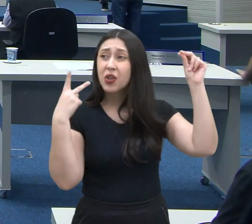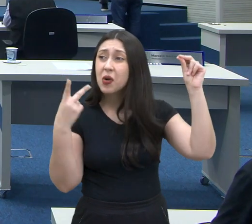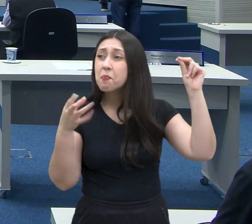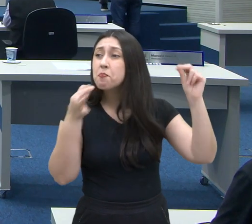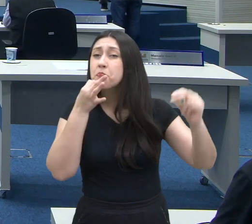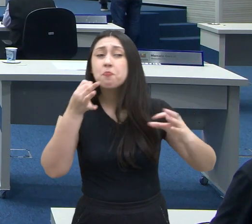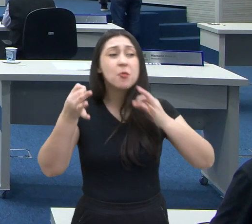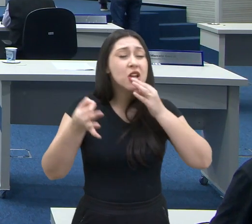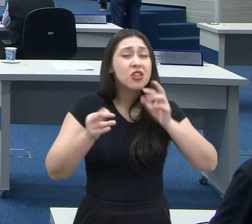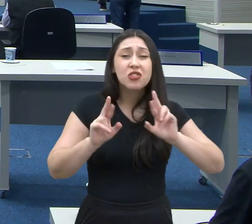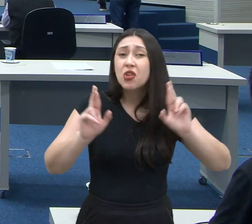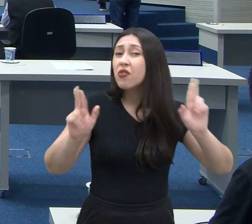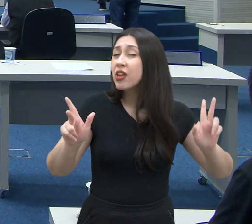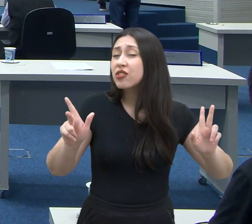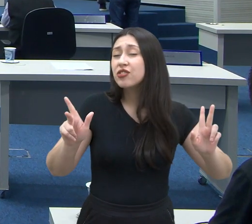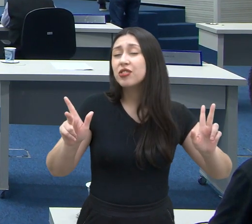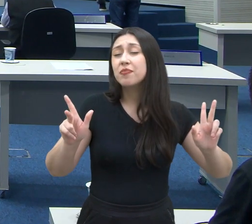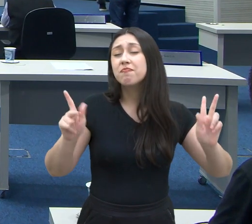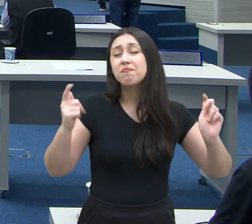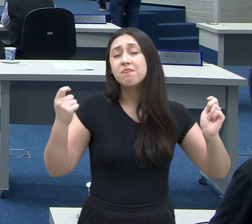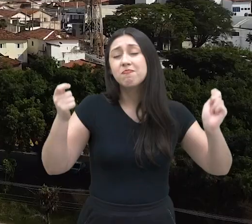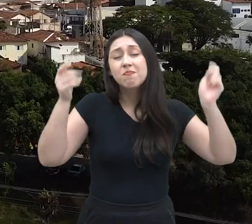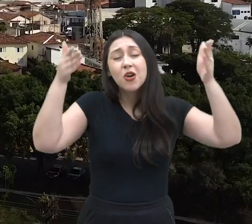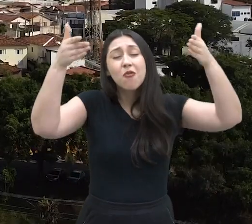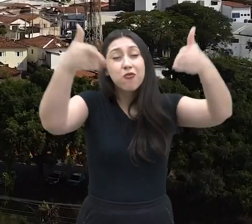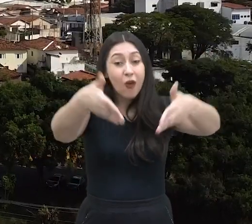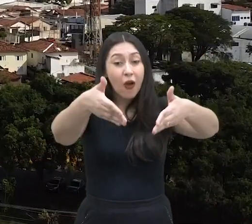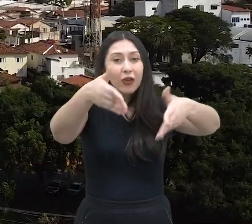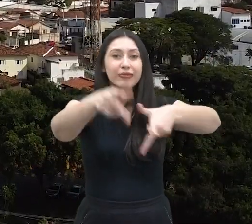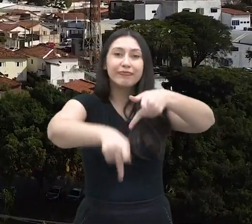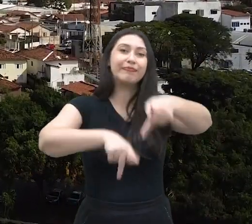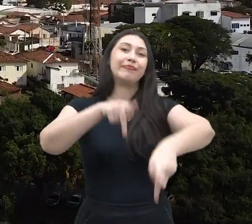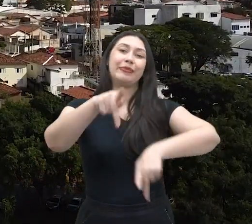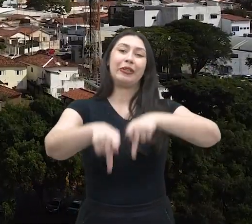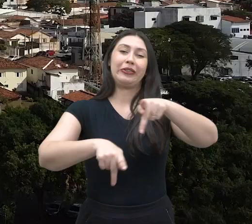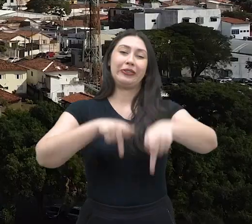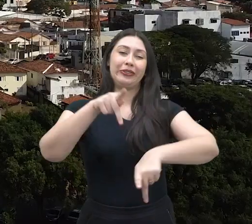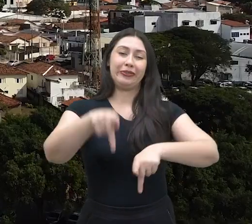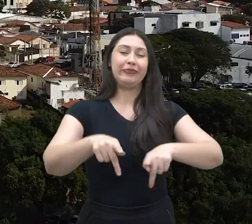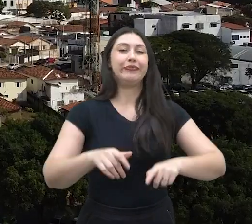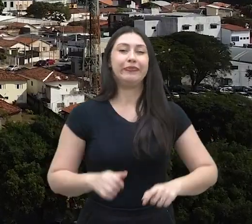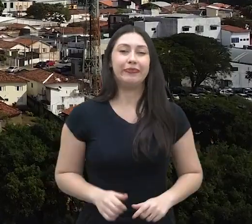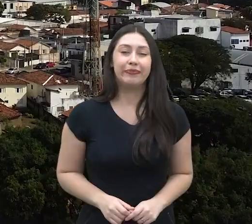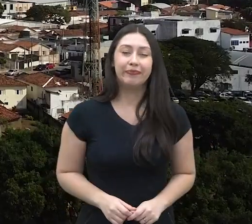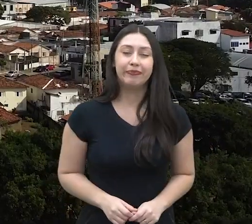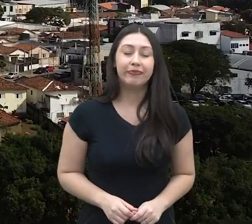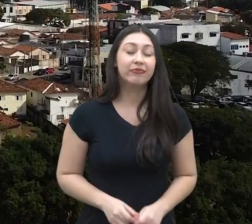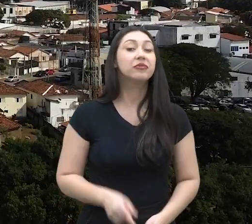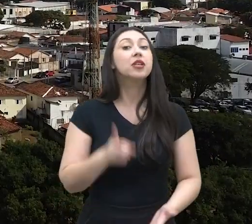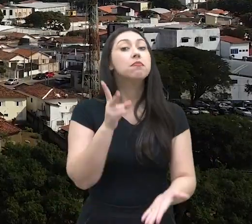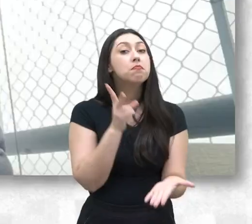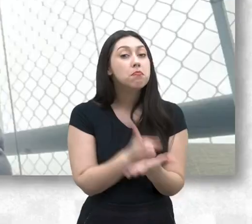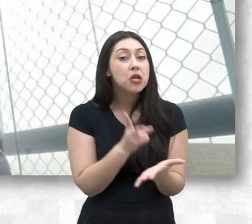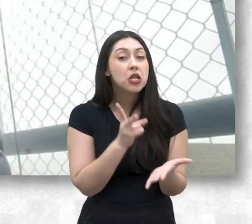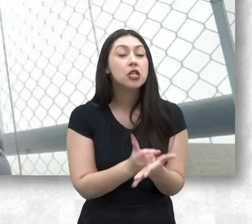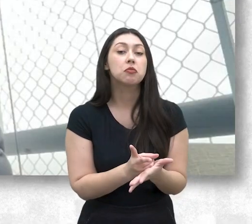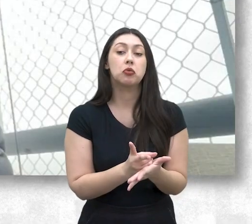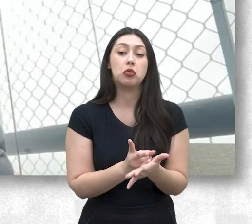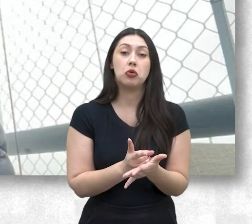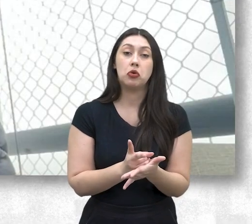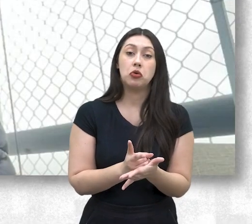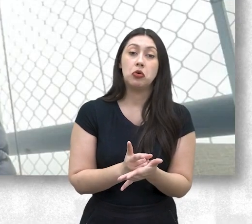vereadores tenham opiniões e ideologias diferentes, o foco deve ser no que as pessoas e a cidade precisam.